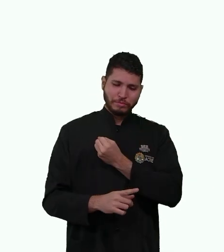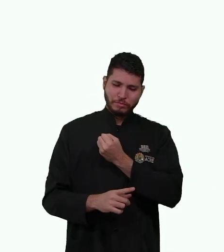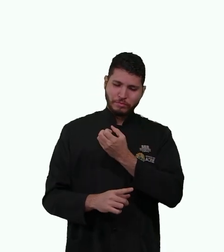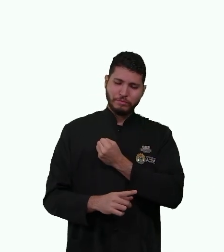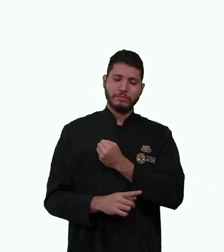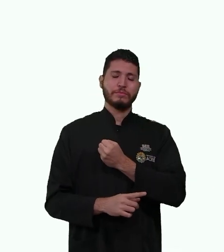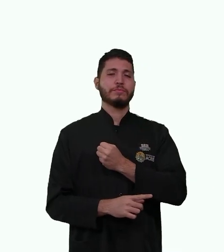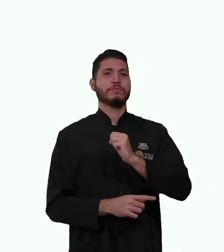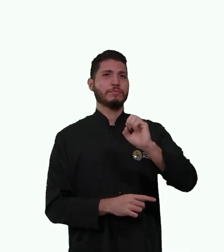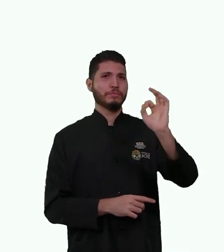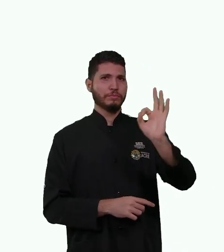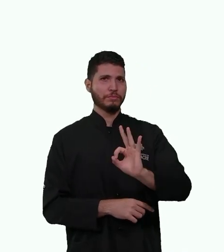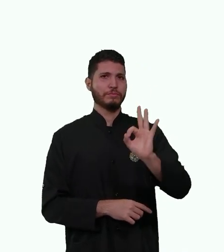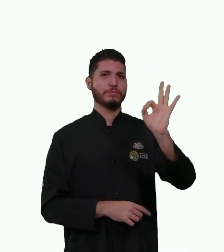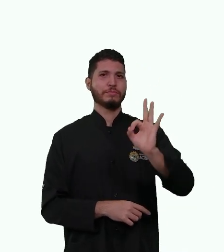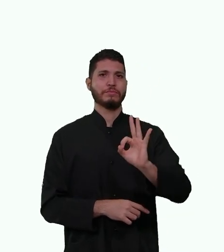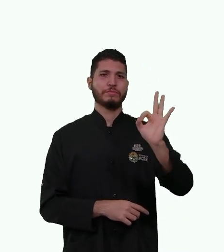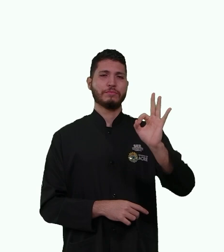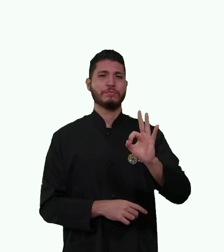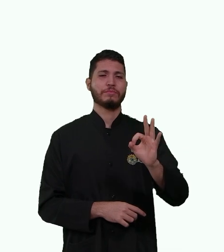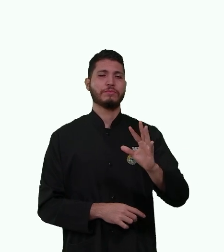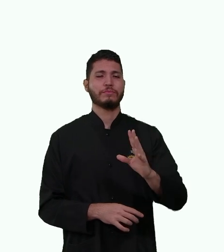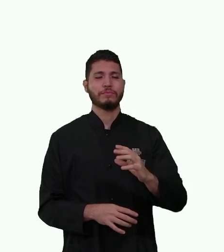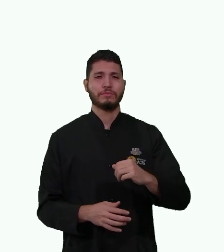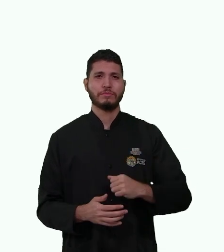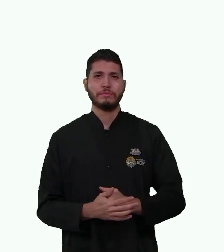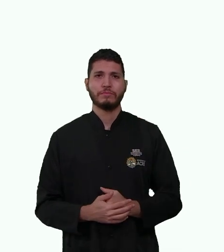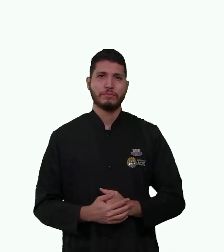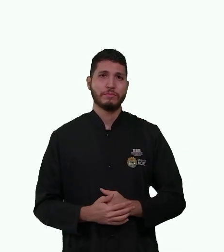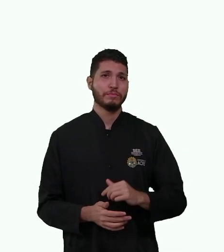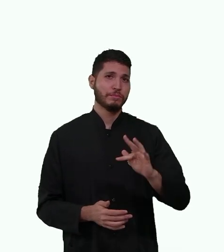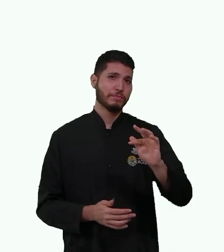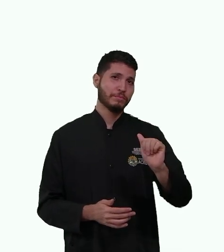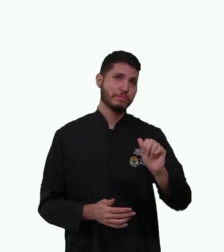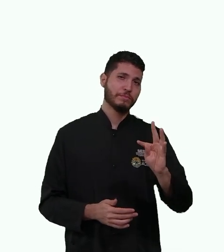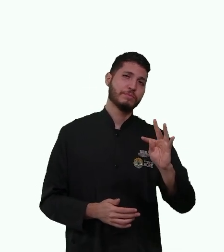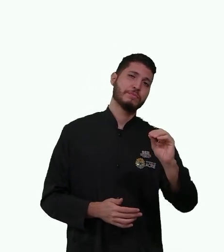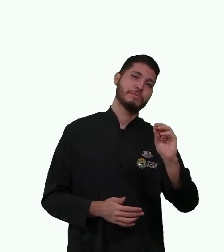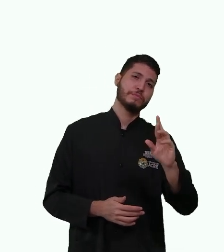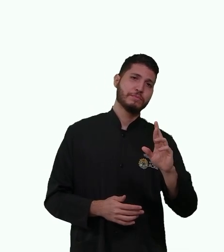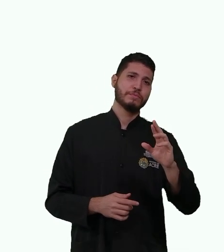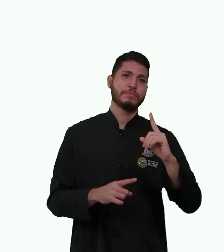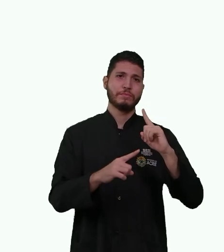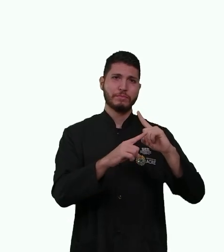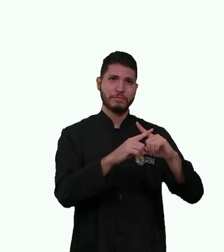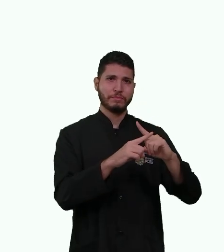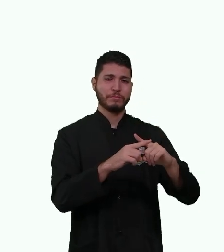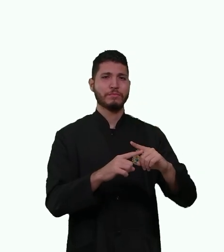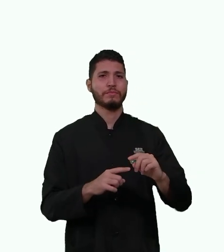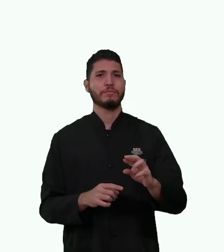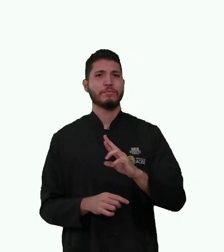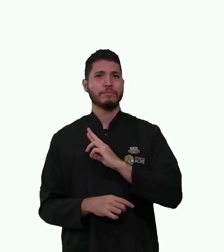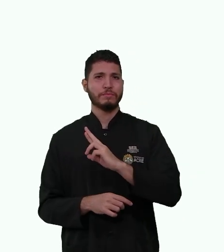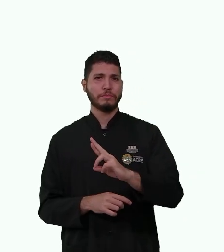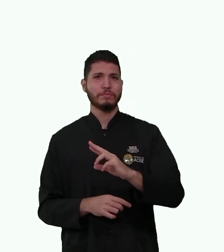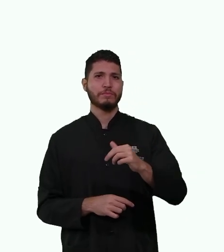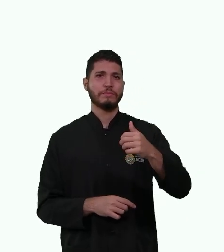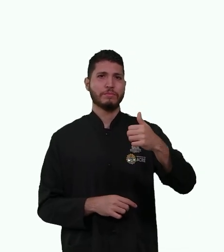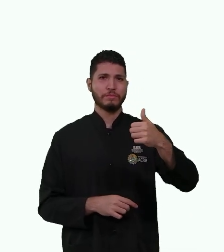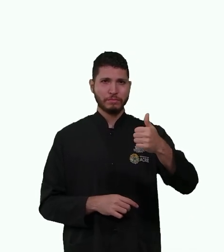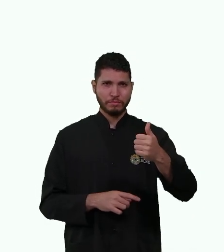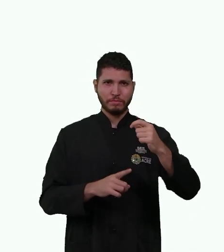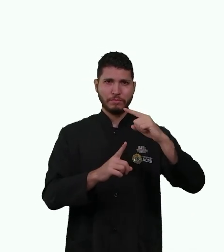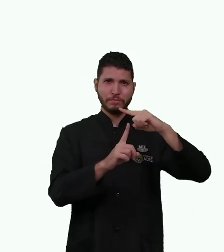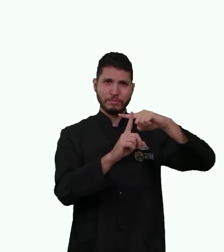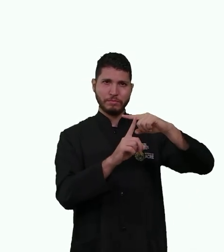percentual que eu quero calcular em cima. Então, o fator de multiplicação aqui, ó, ele representa 1 mais i, onde esse i para nós,